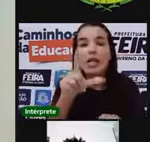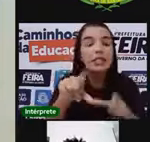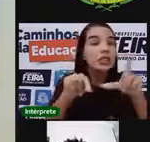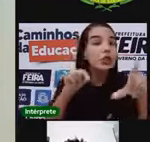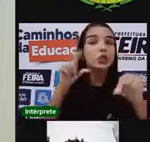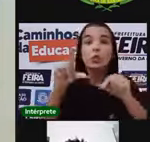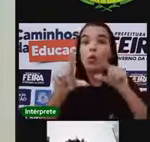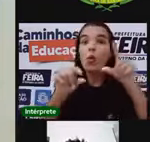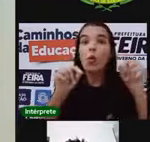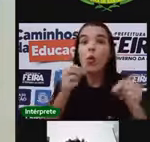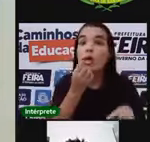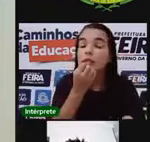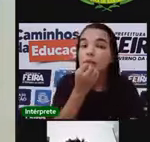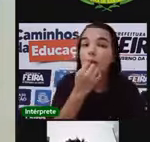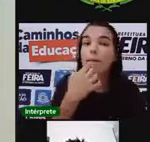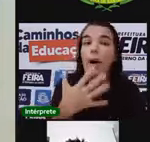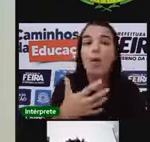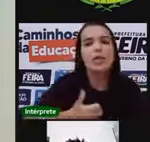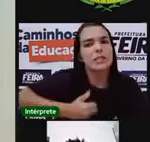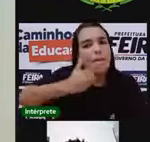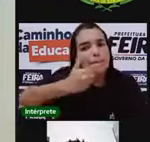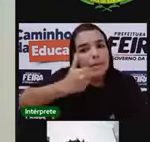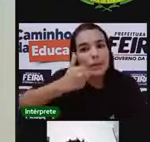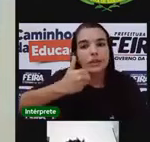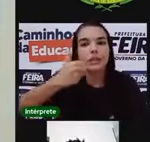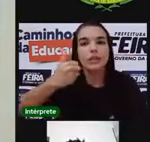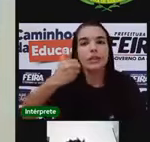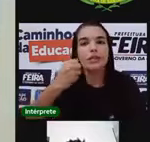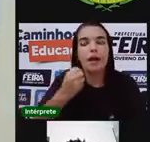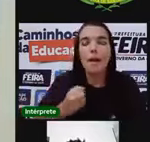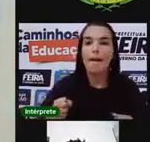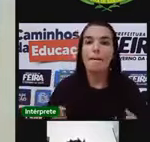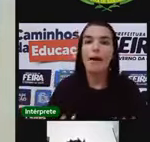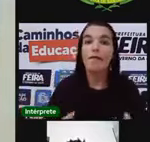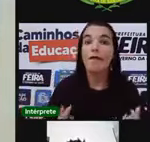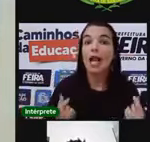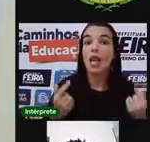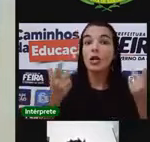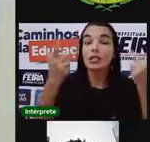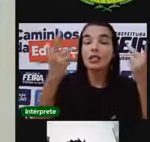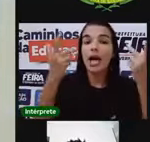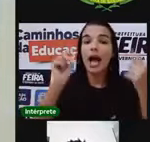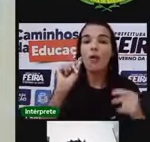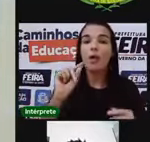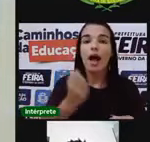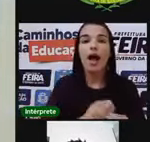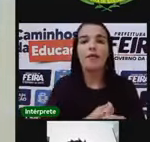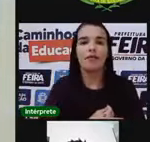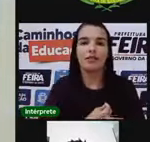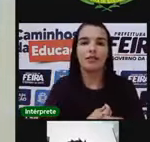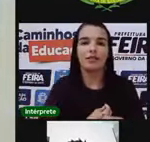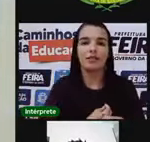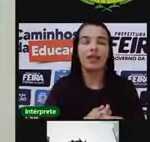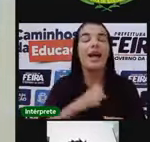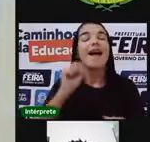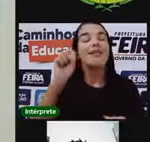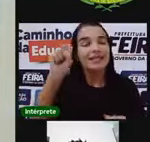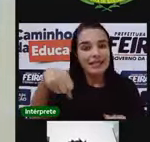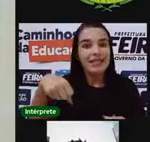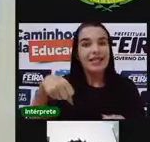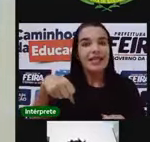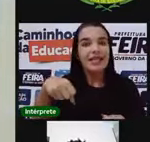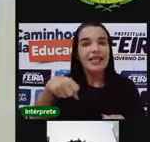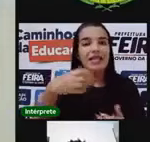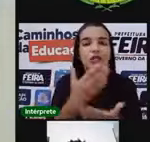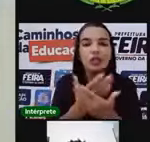para a valorização da vida. É nisso, mãe, pai, estudante, é